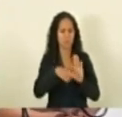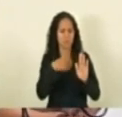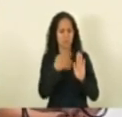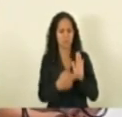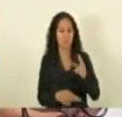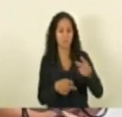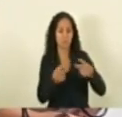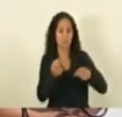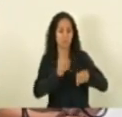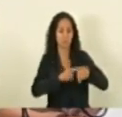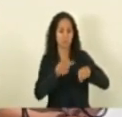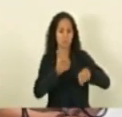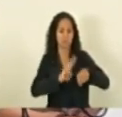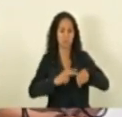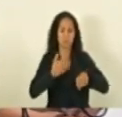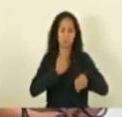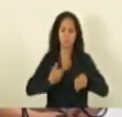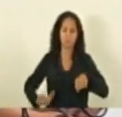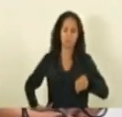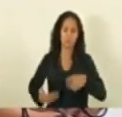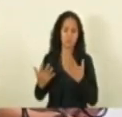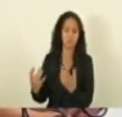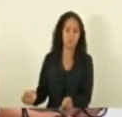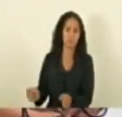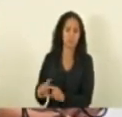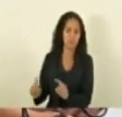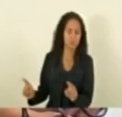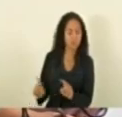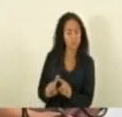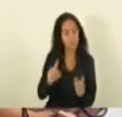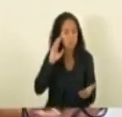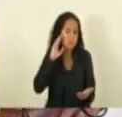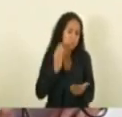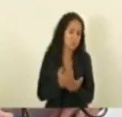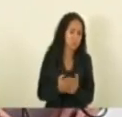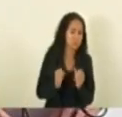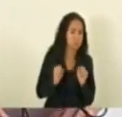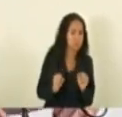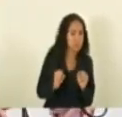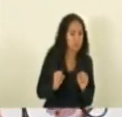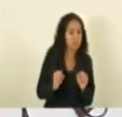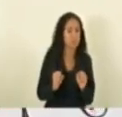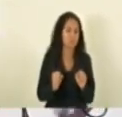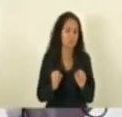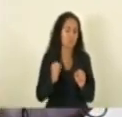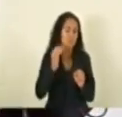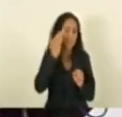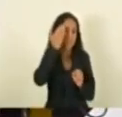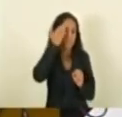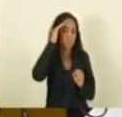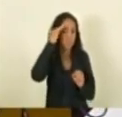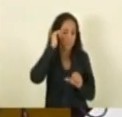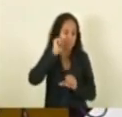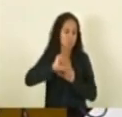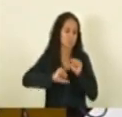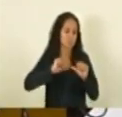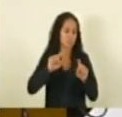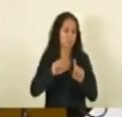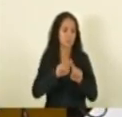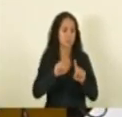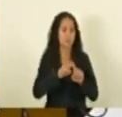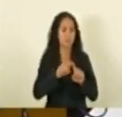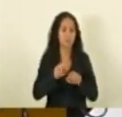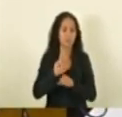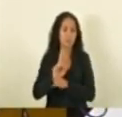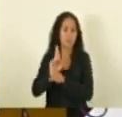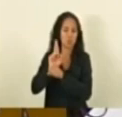pelo governo, acredito que pode haver mudança de entendimento, tendo em vista, inclusive, que tem um parecer da